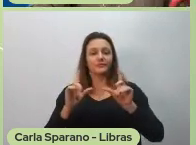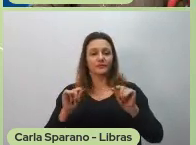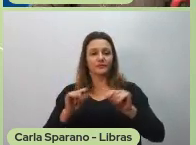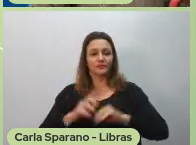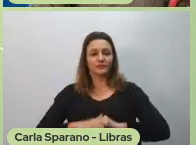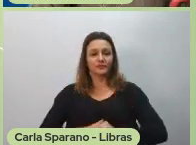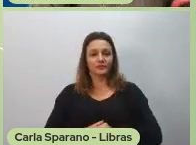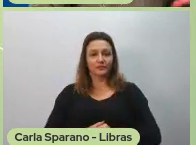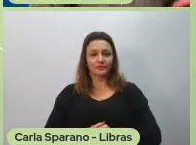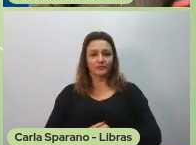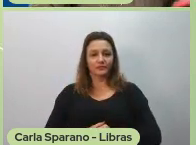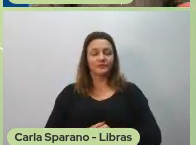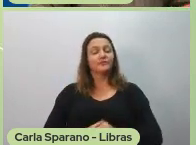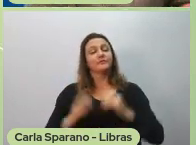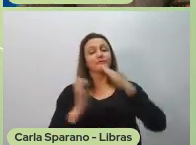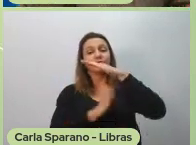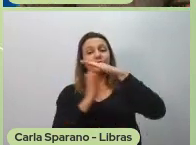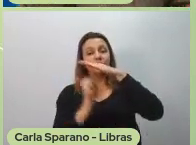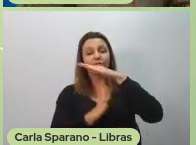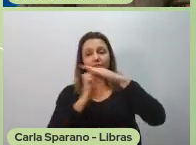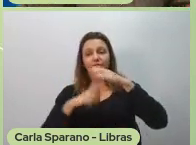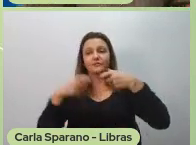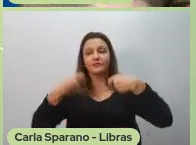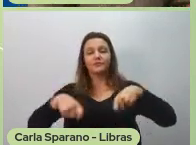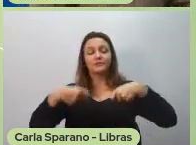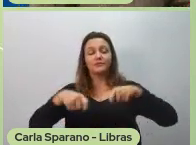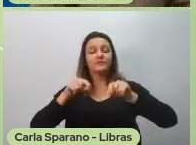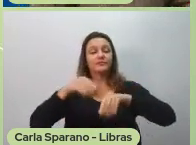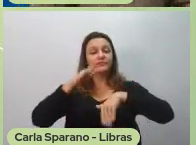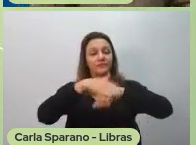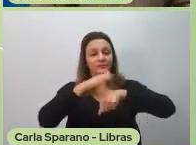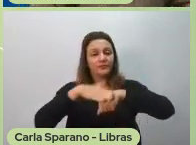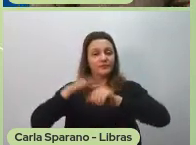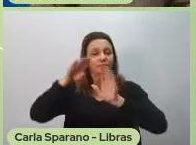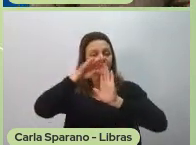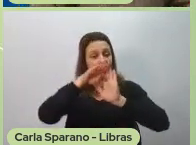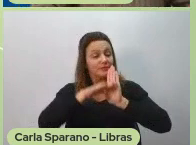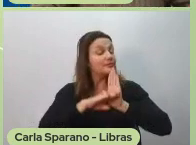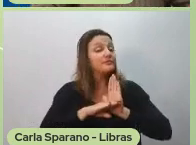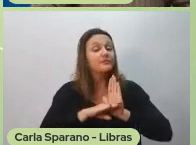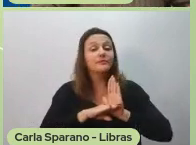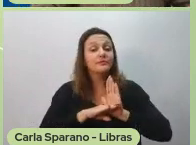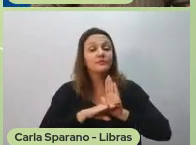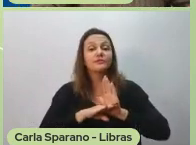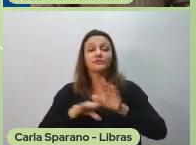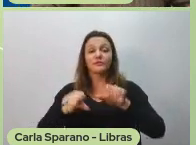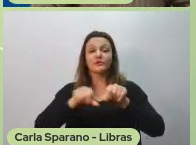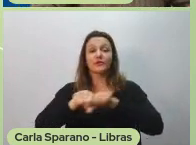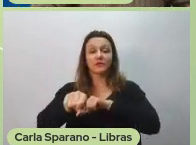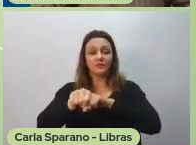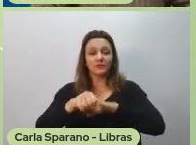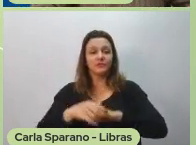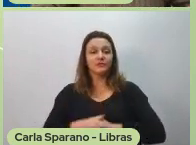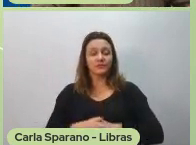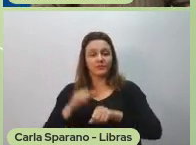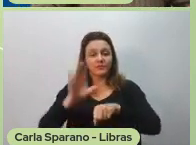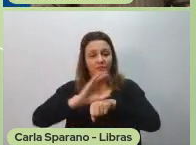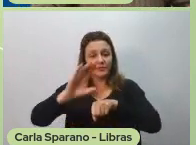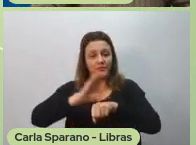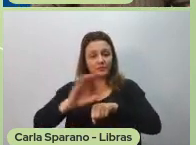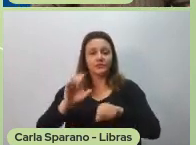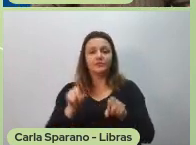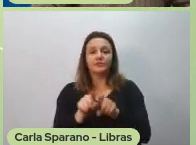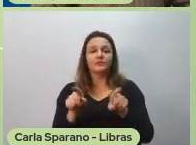as empresas precisam fazer os programas de formação. Isso eu escutei não só ali, como também